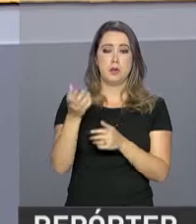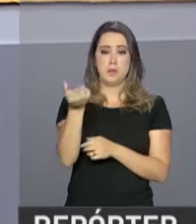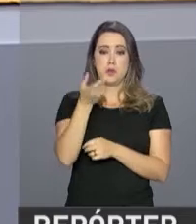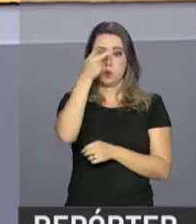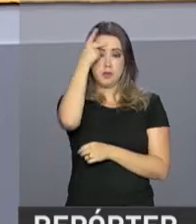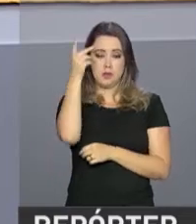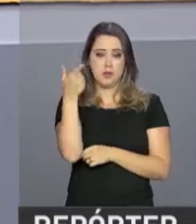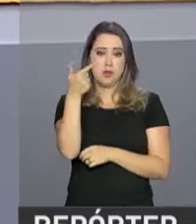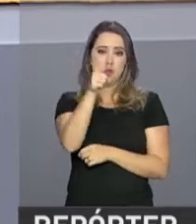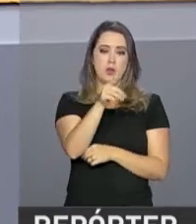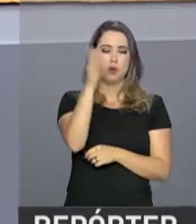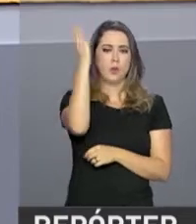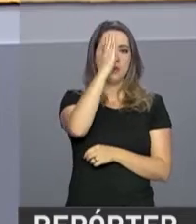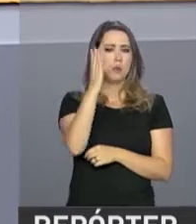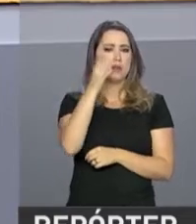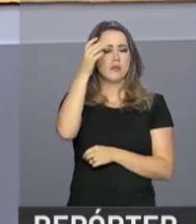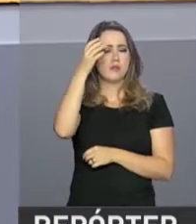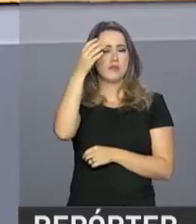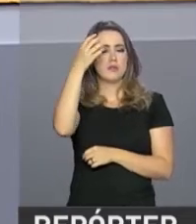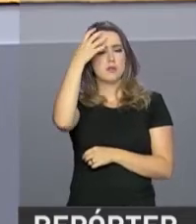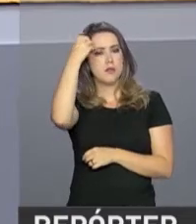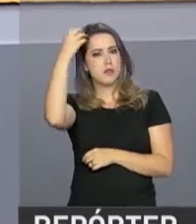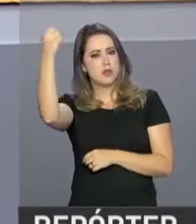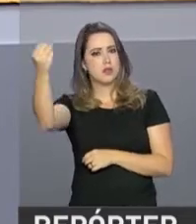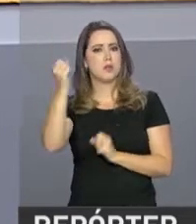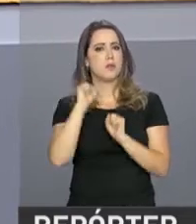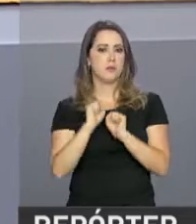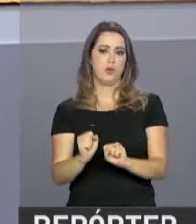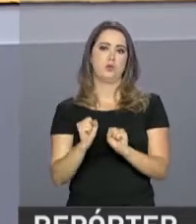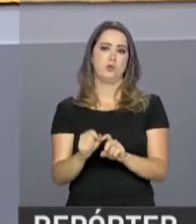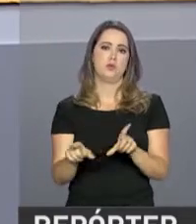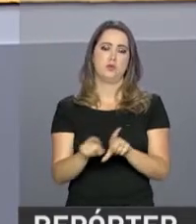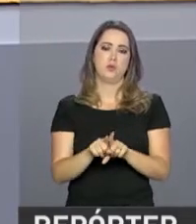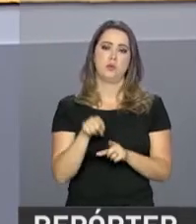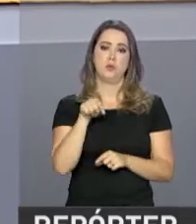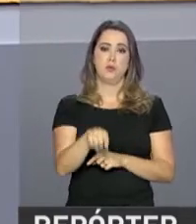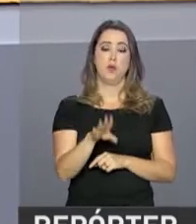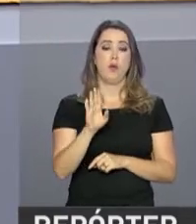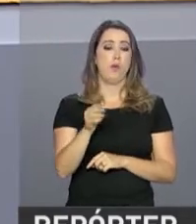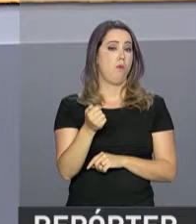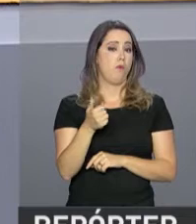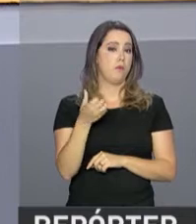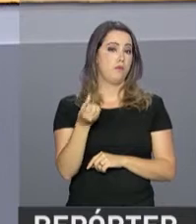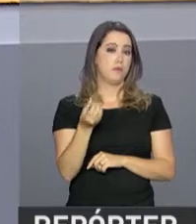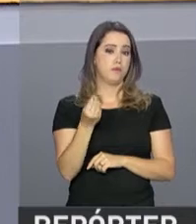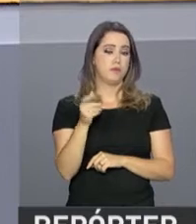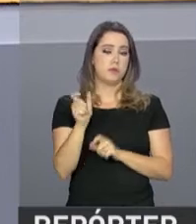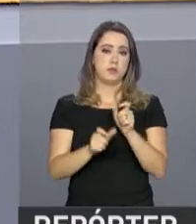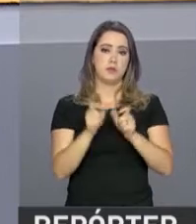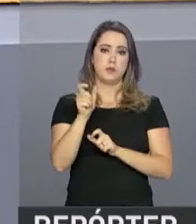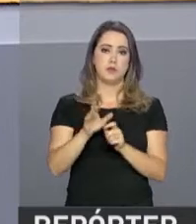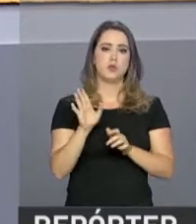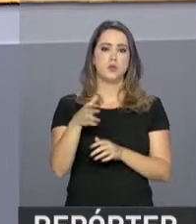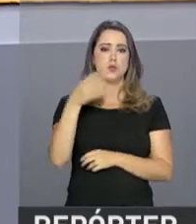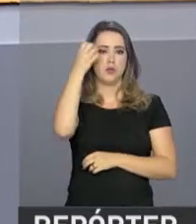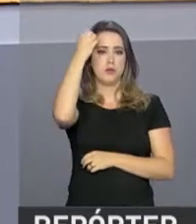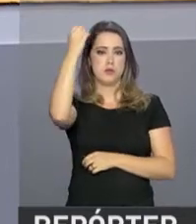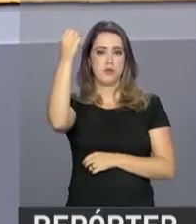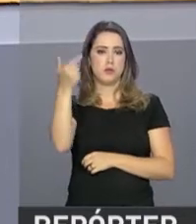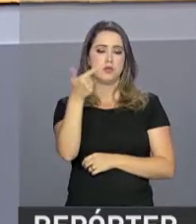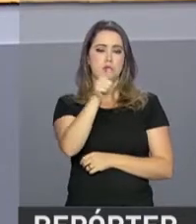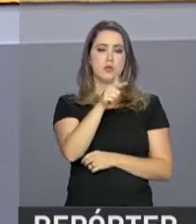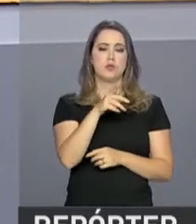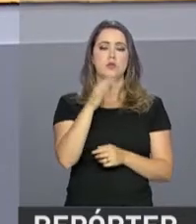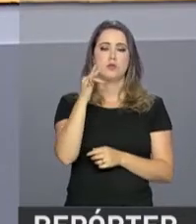oportunidades em outros estados do Brasil. Quase 600 migrantes da Venezuela já estão em outros locais e novas transferências